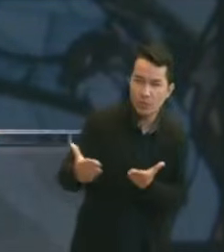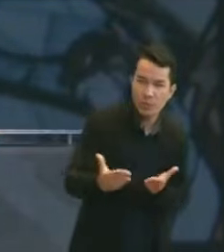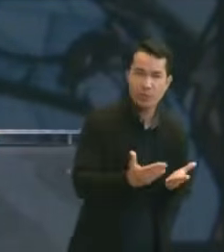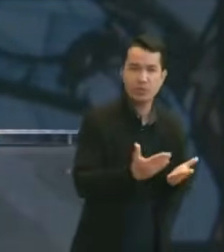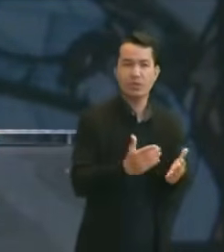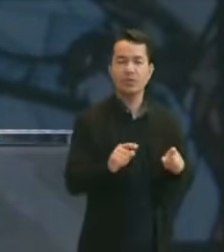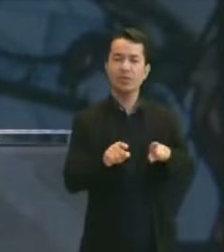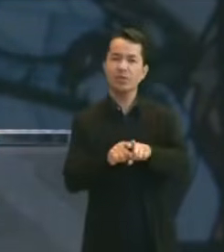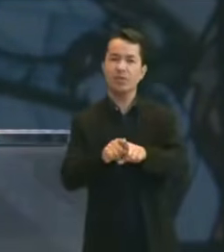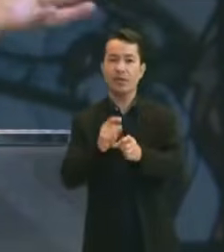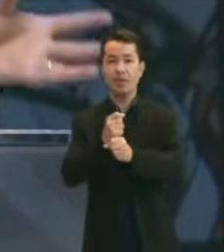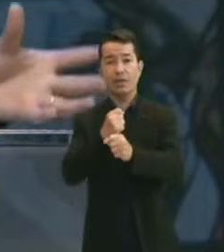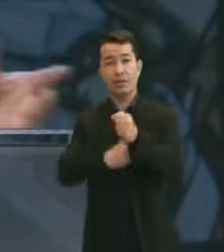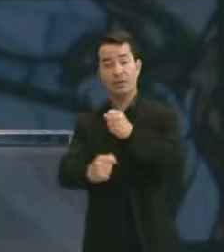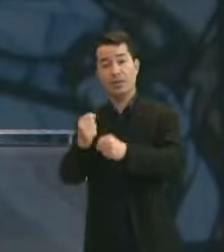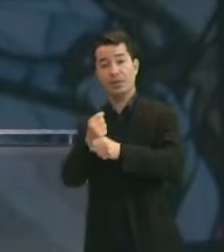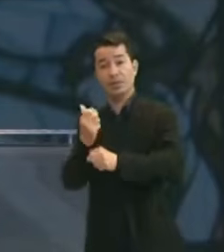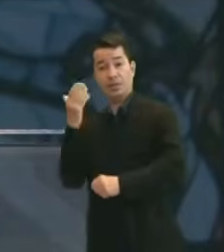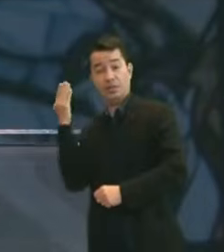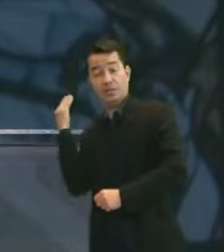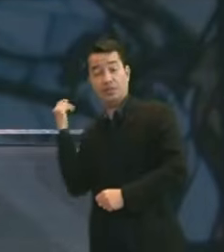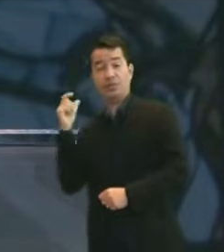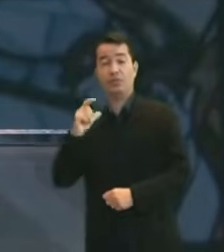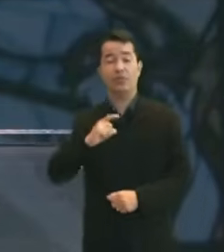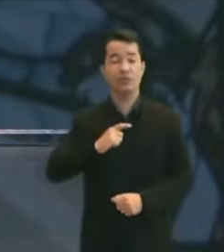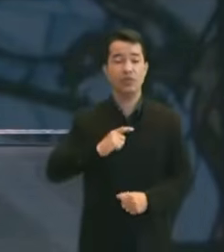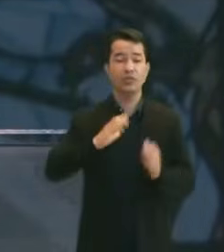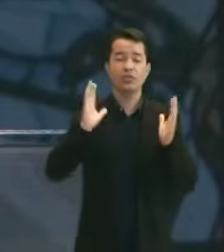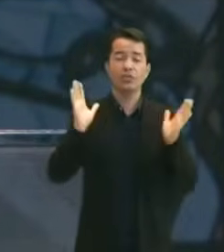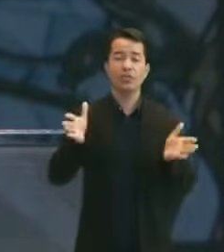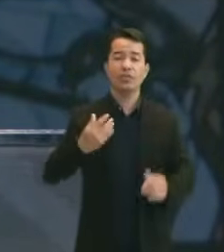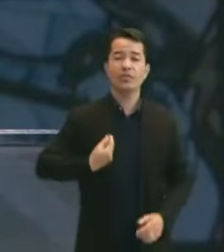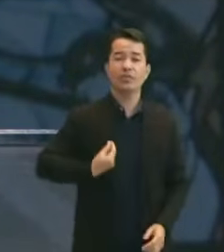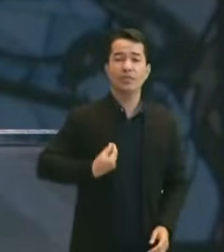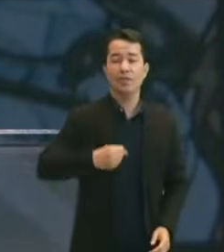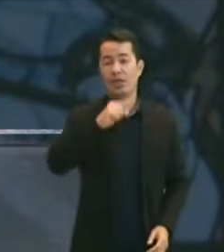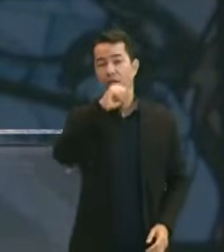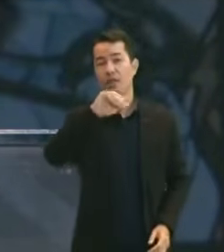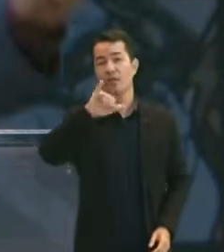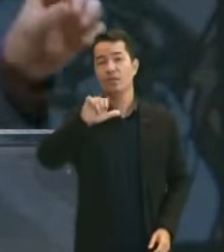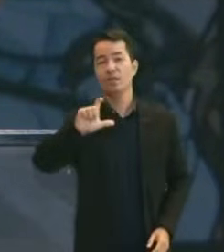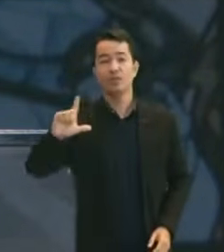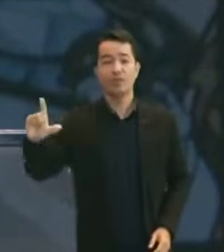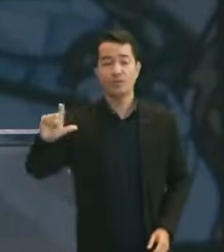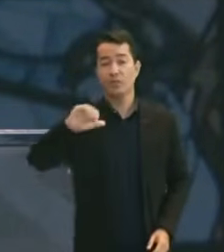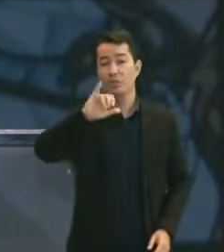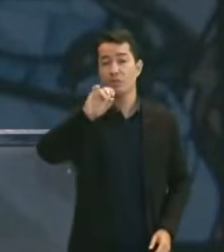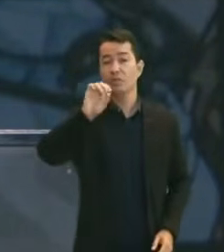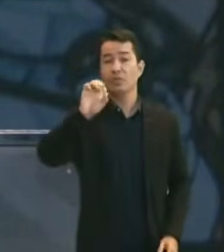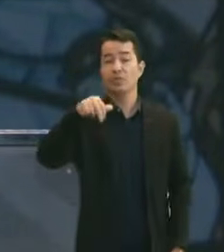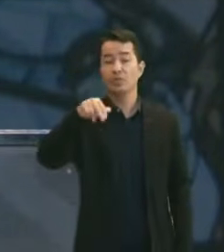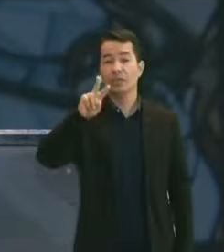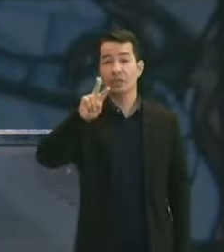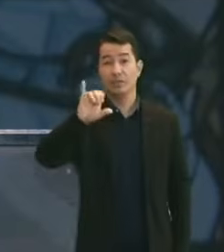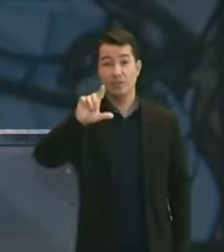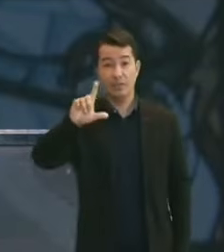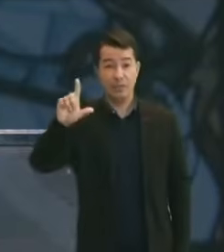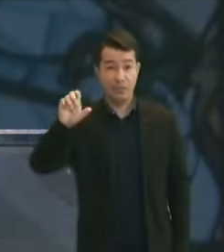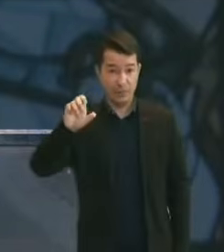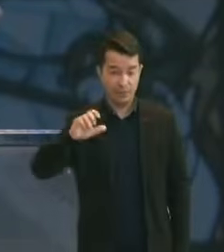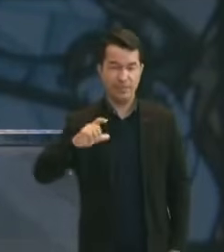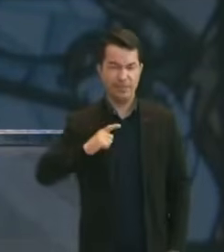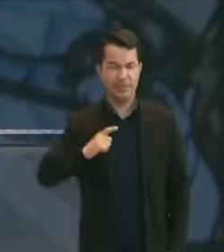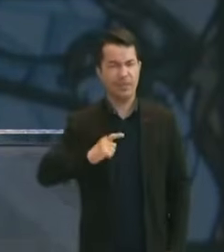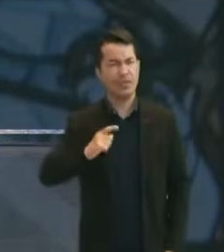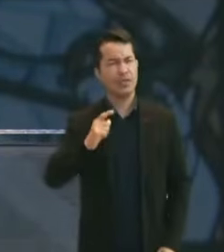se passou, e eles moram em Joinville. E pelo menos uma vez por mês, eles sobem de Joinville para cá, num domingo de manhã,